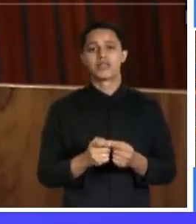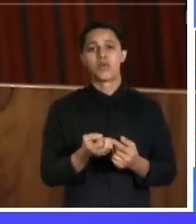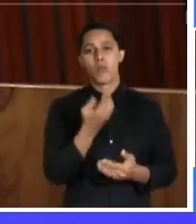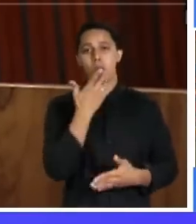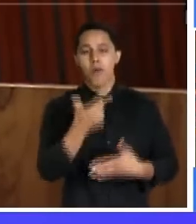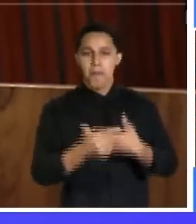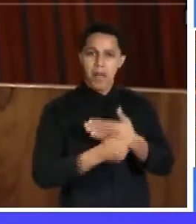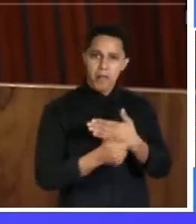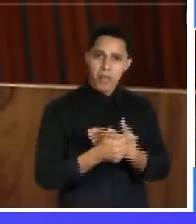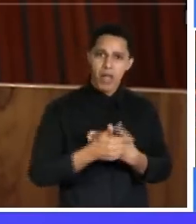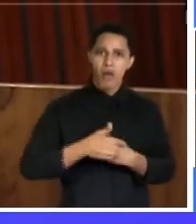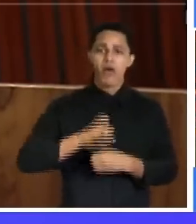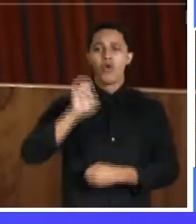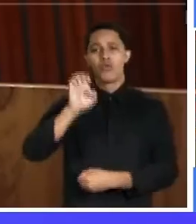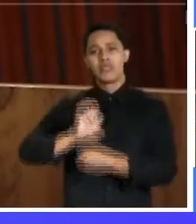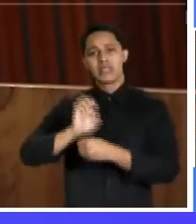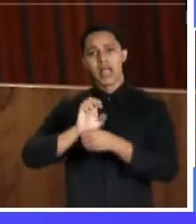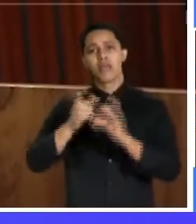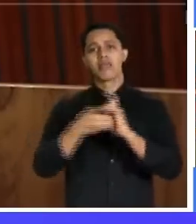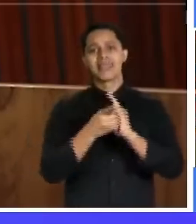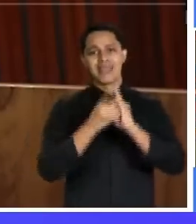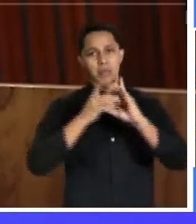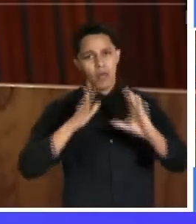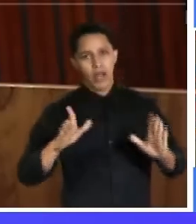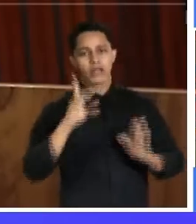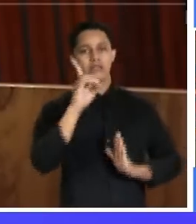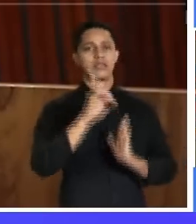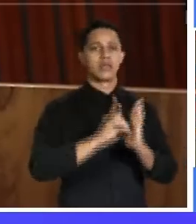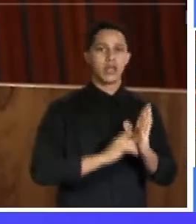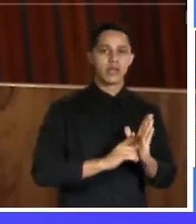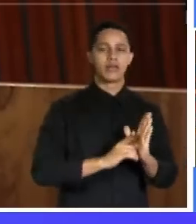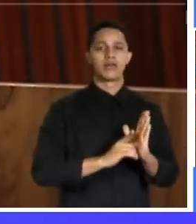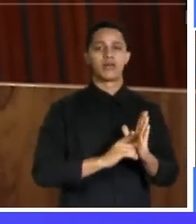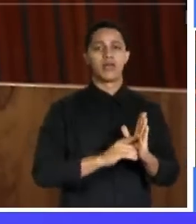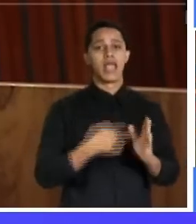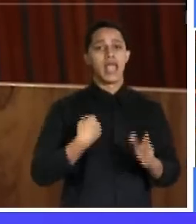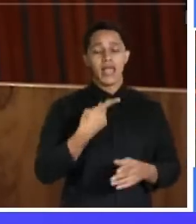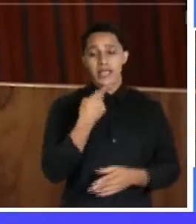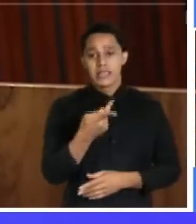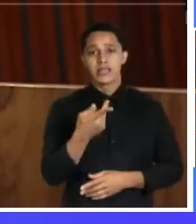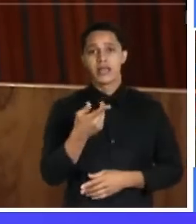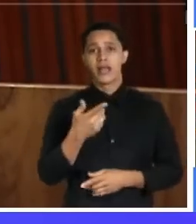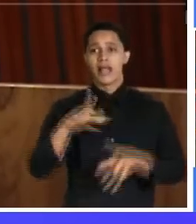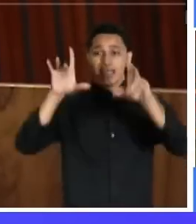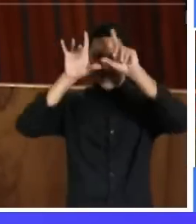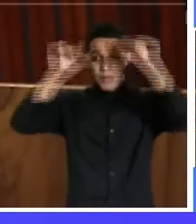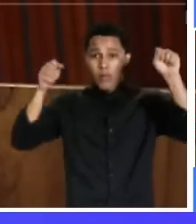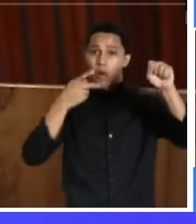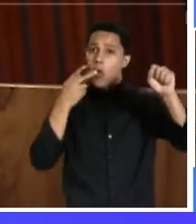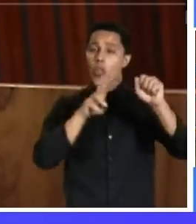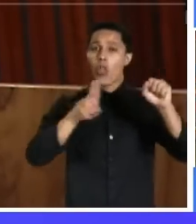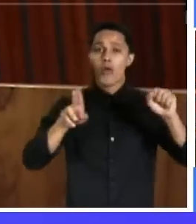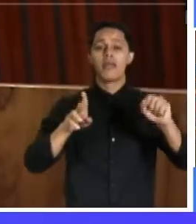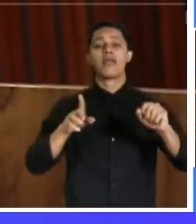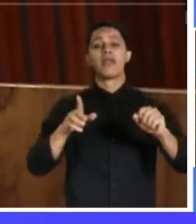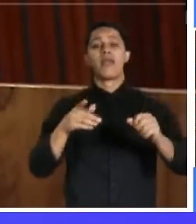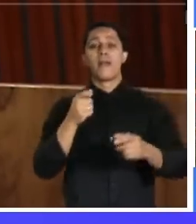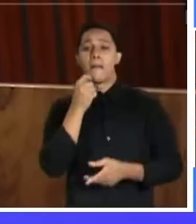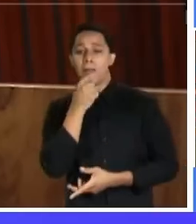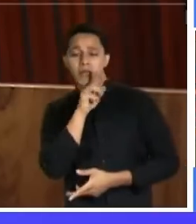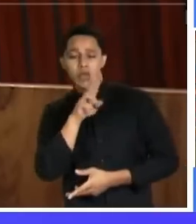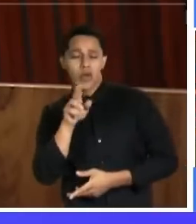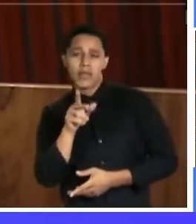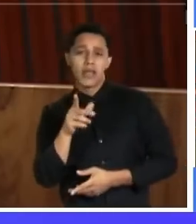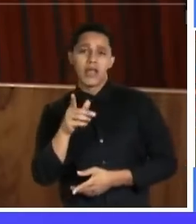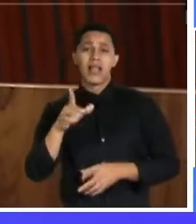do TSE então ministro Luís Roberto Barroso avisou que aquele julgamento seria um julgamento